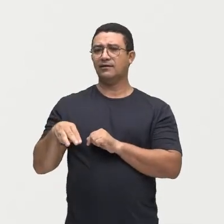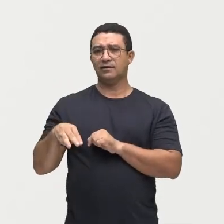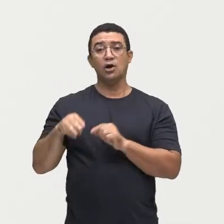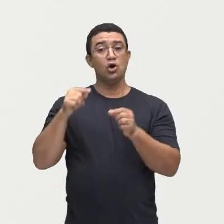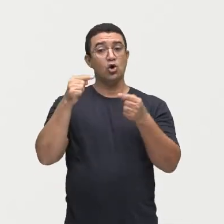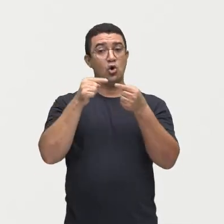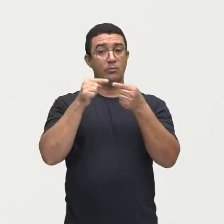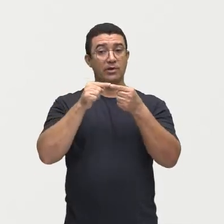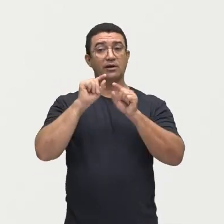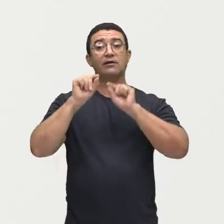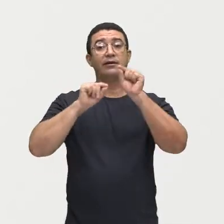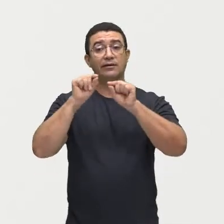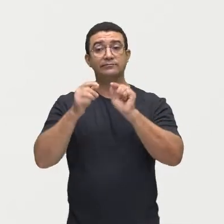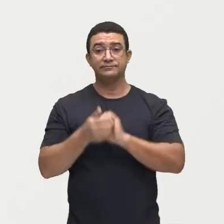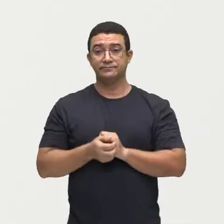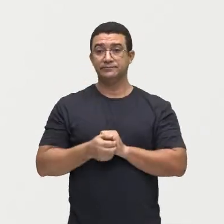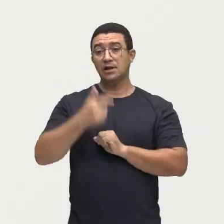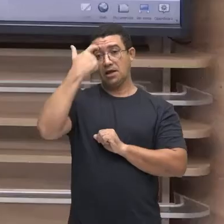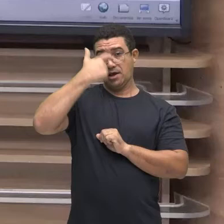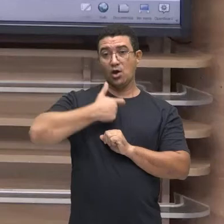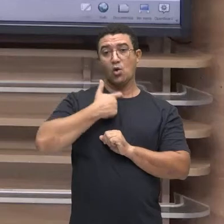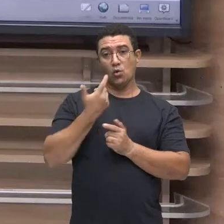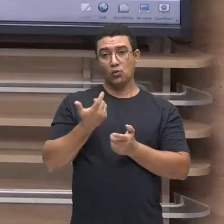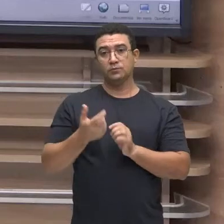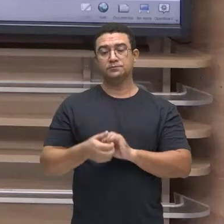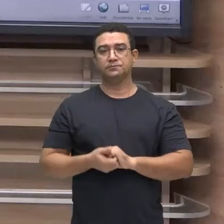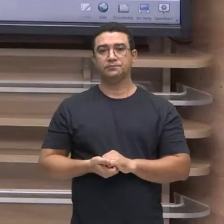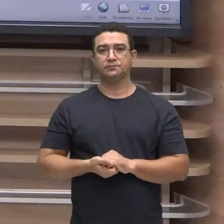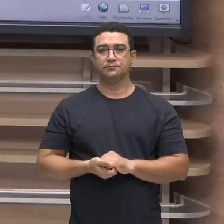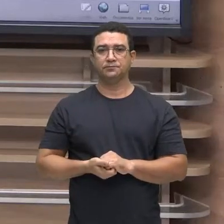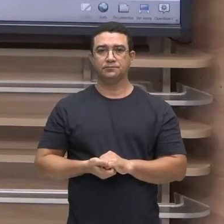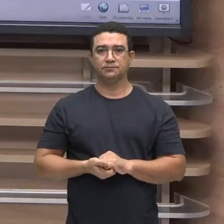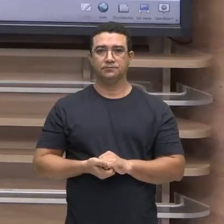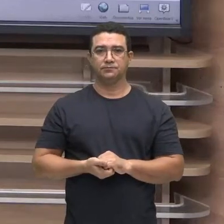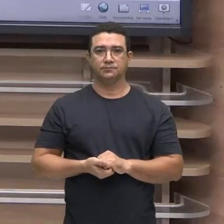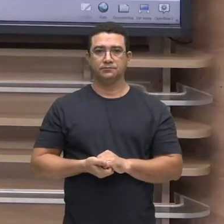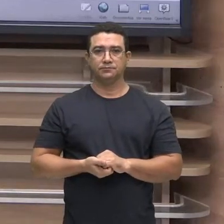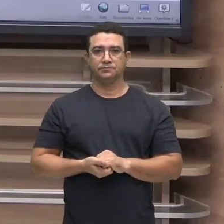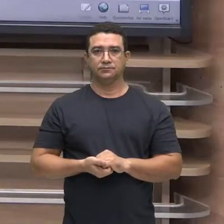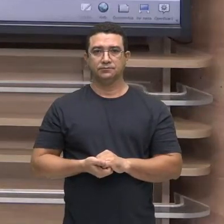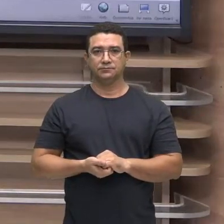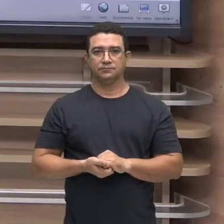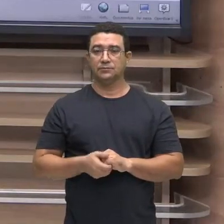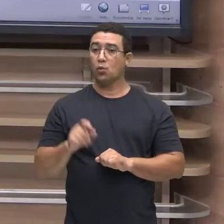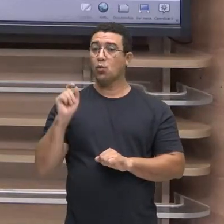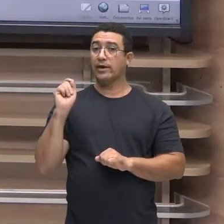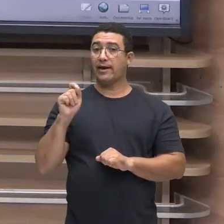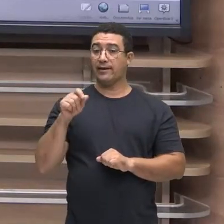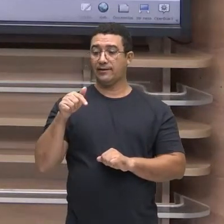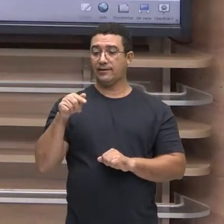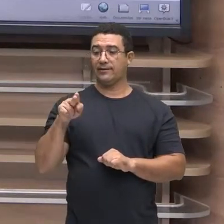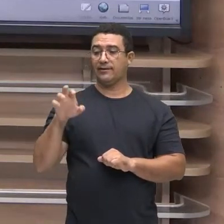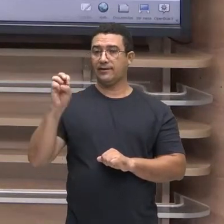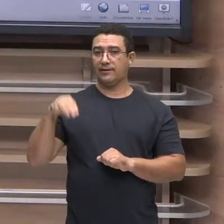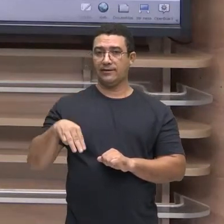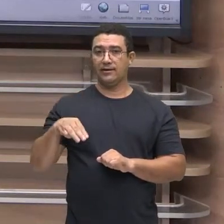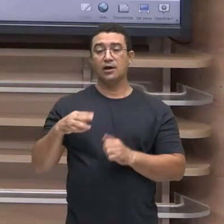Eu. Eu quem, né? Então, este termo aqui, esse quem, ele